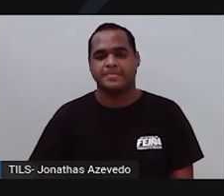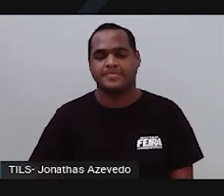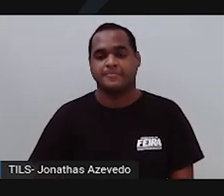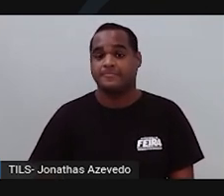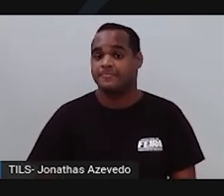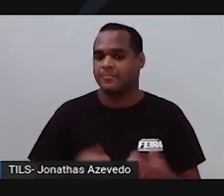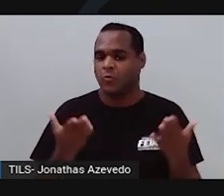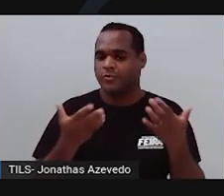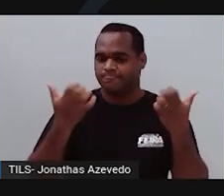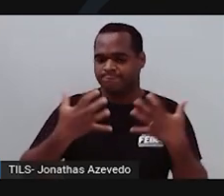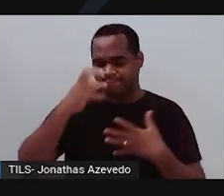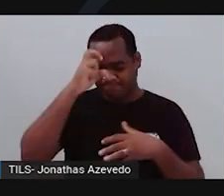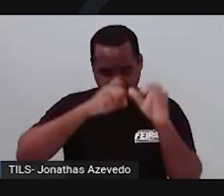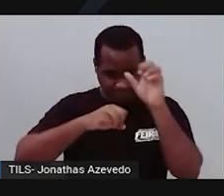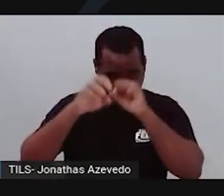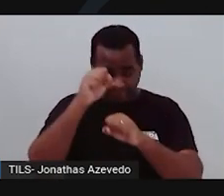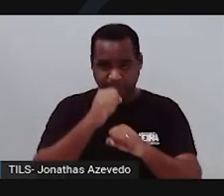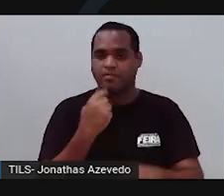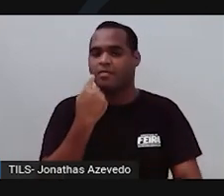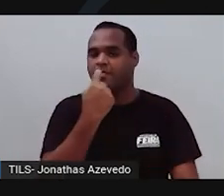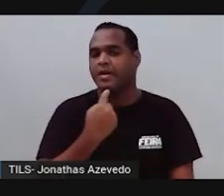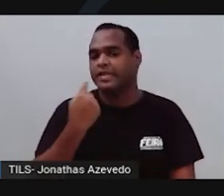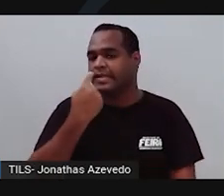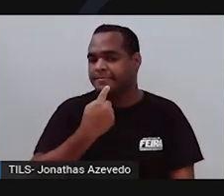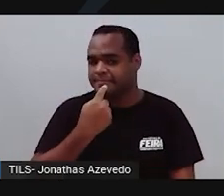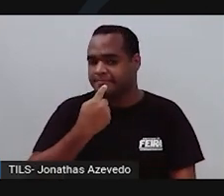Hoje vamos aprender sobre o paladar.